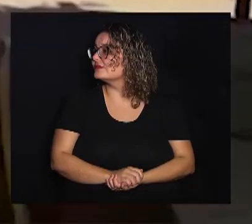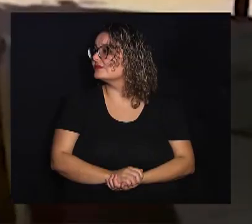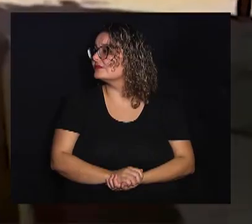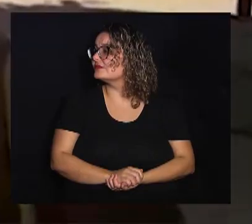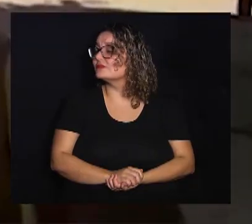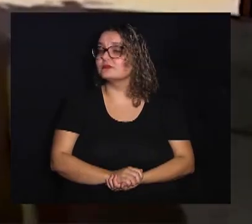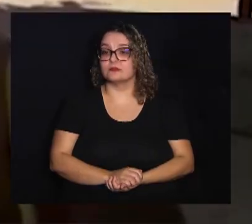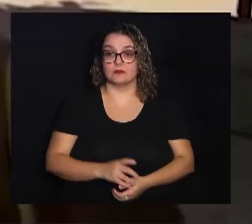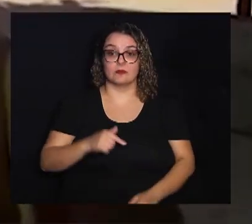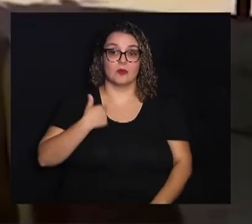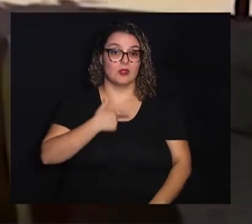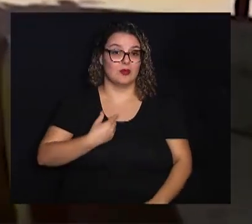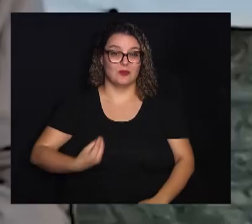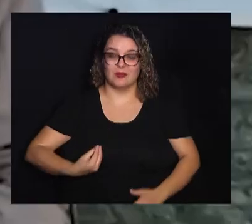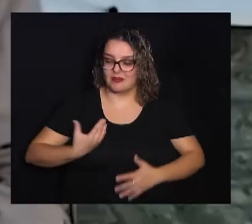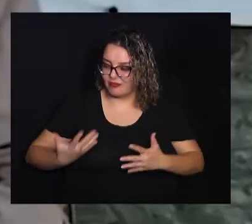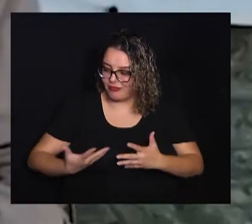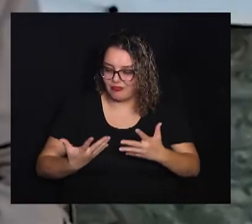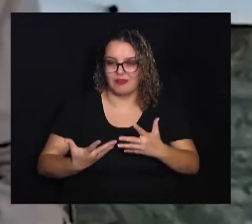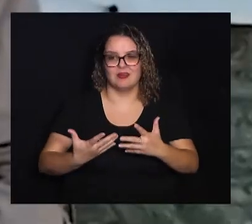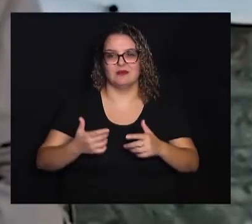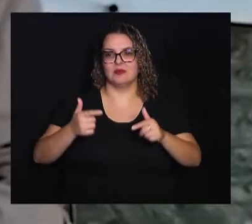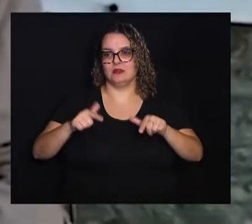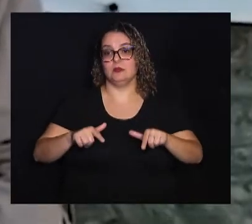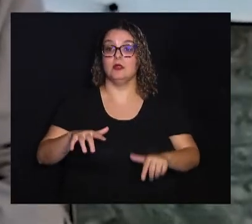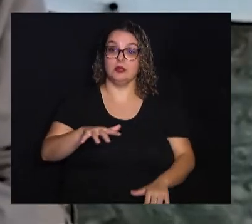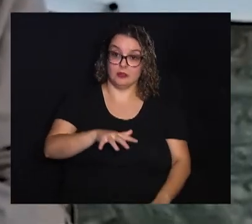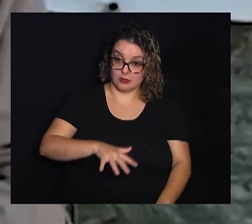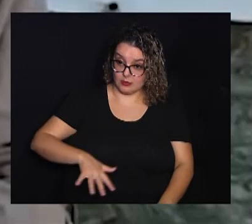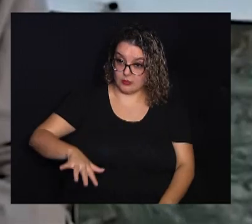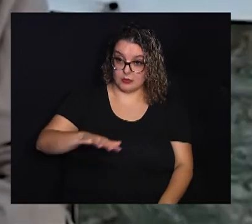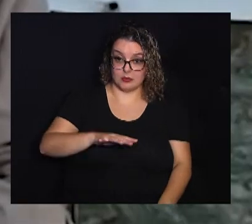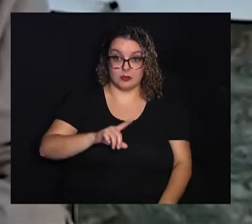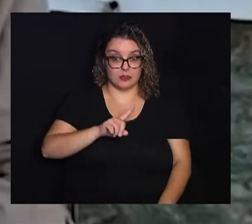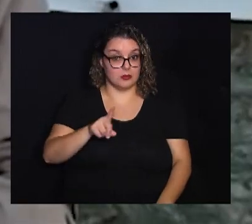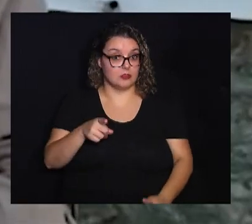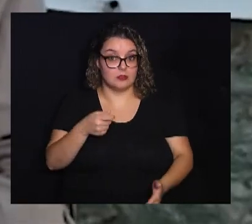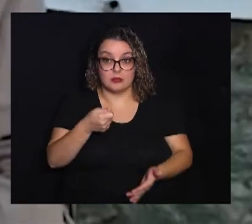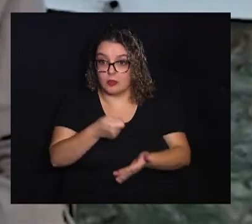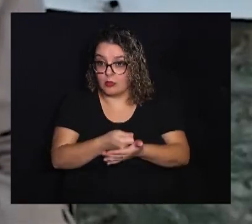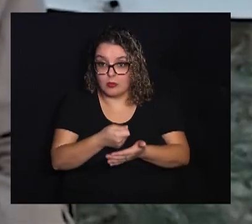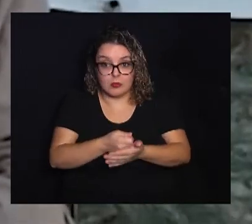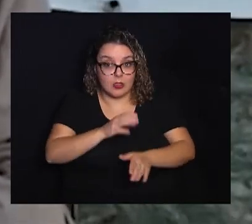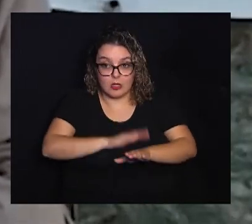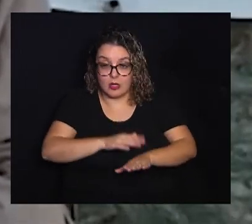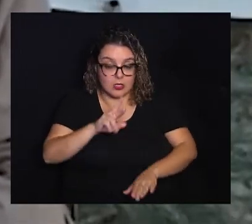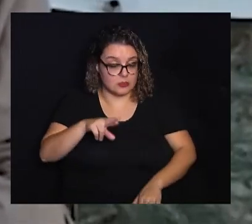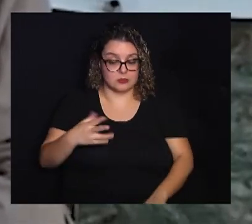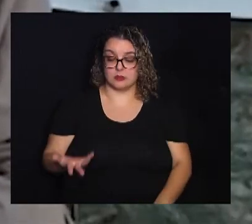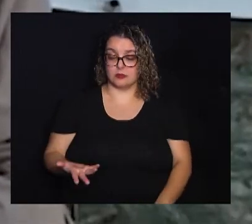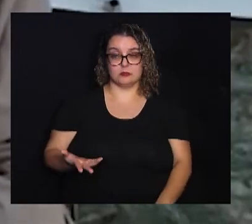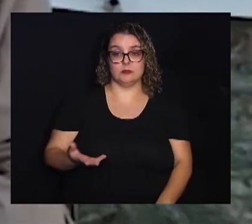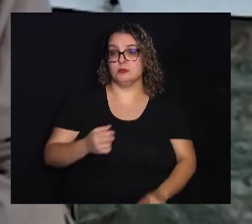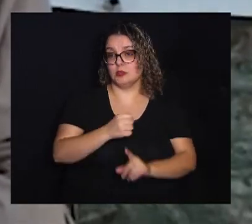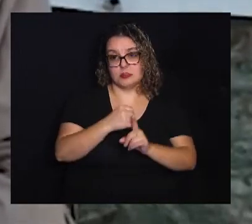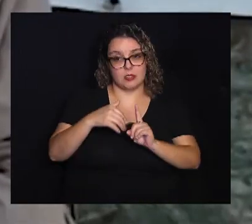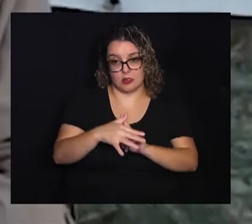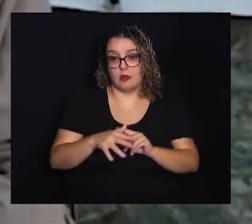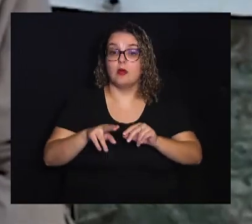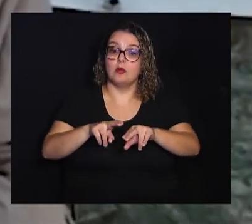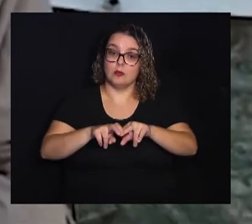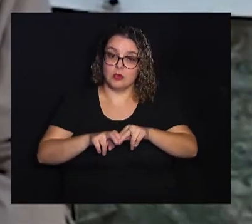A gente deu vida para esse lugar. É uma área que não cumpre qualquer função social e é por isso que a área deve